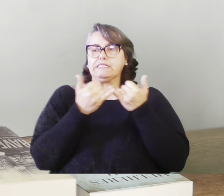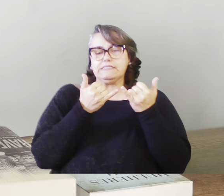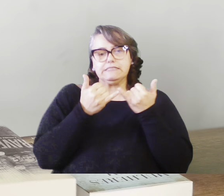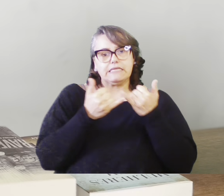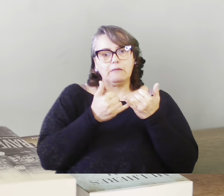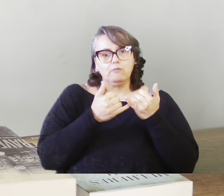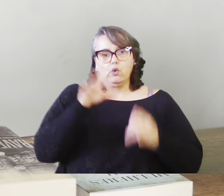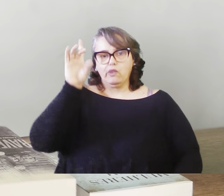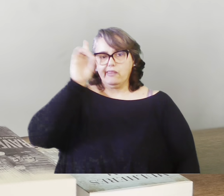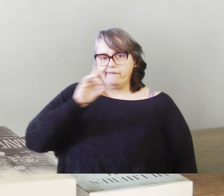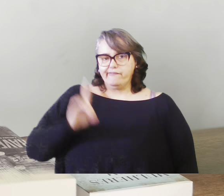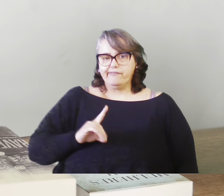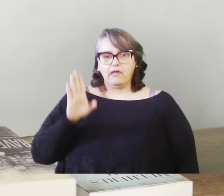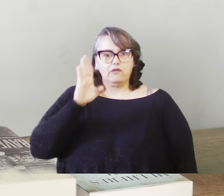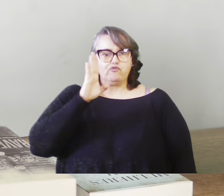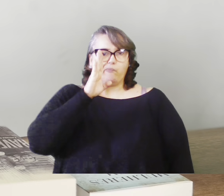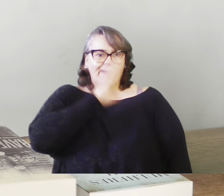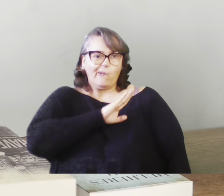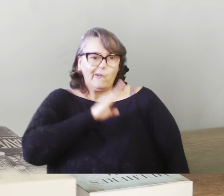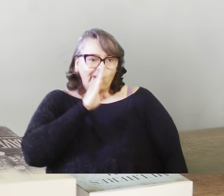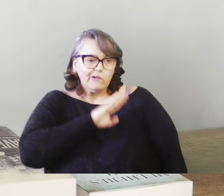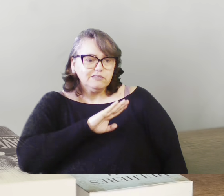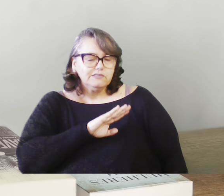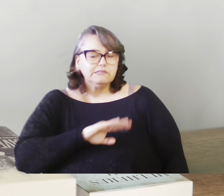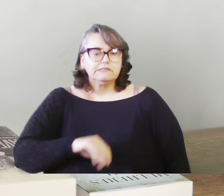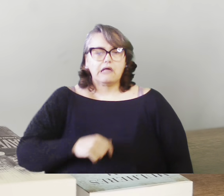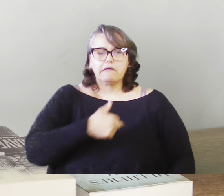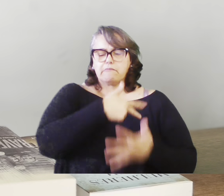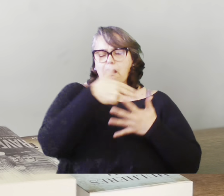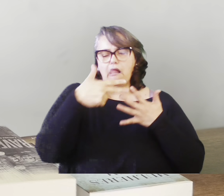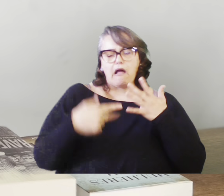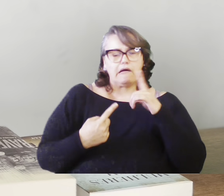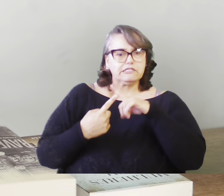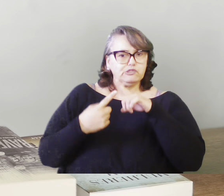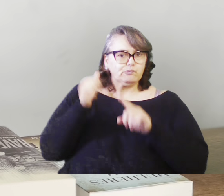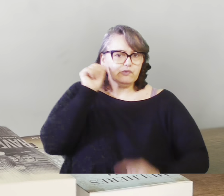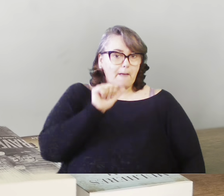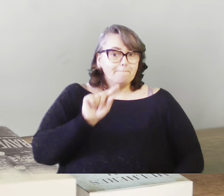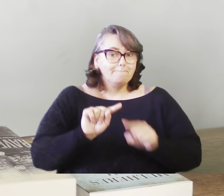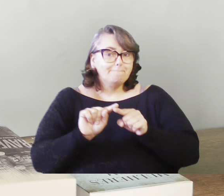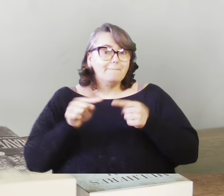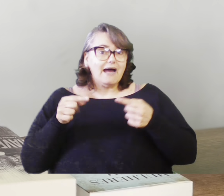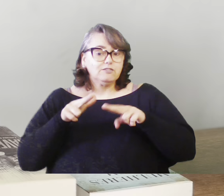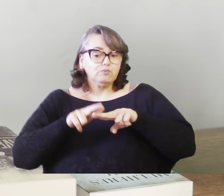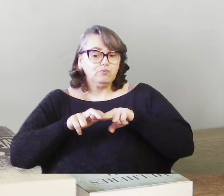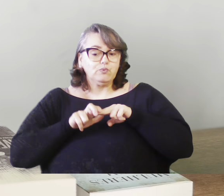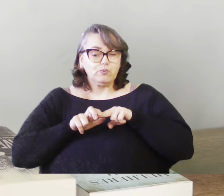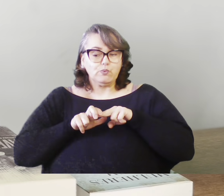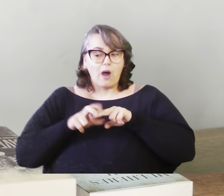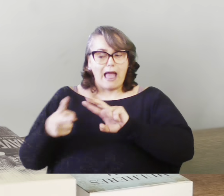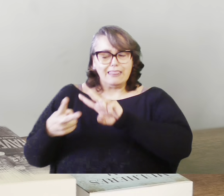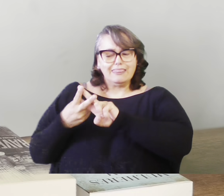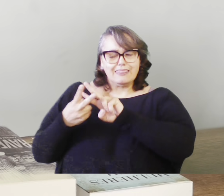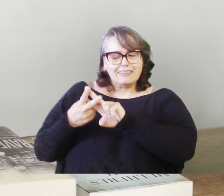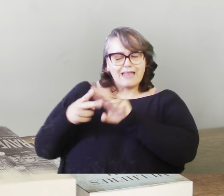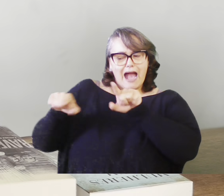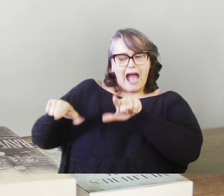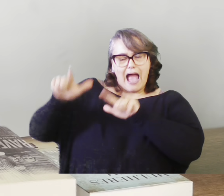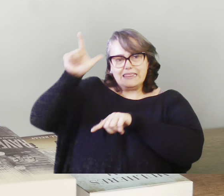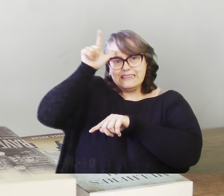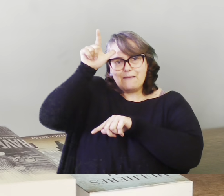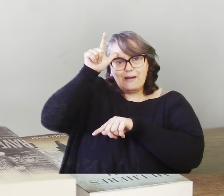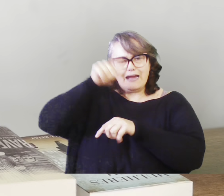aquelas mulheres deficientes, prostitutas, entre outras. Mas por esse campo